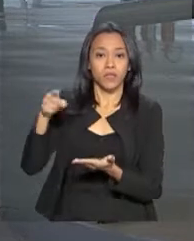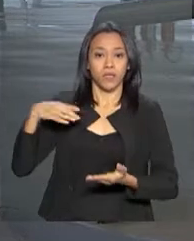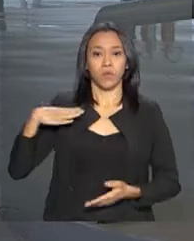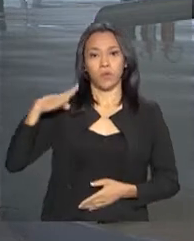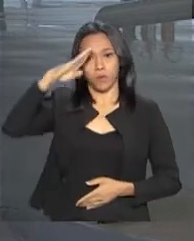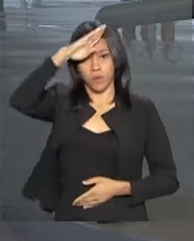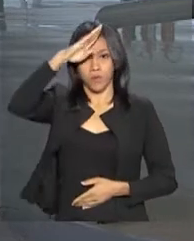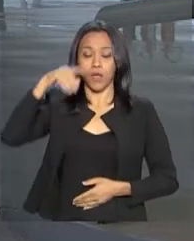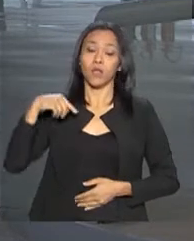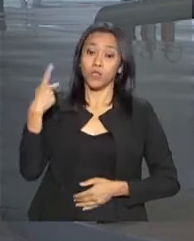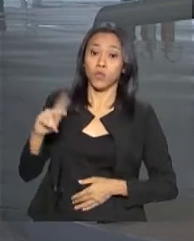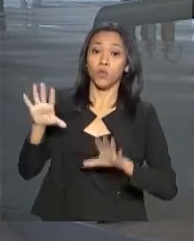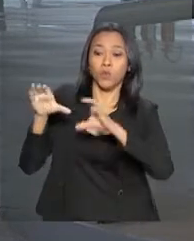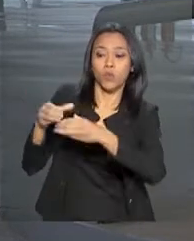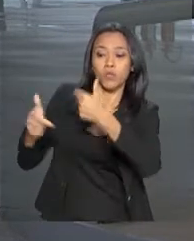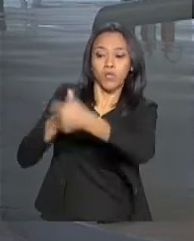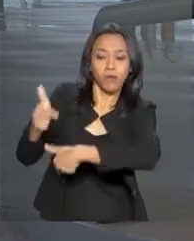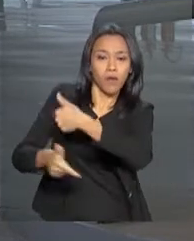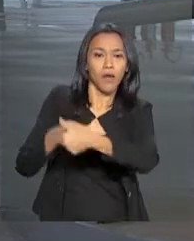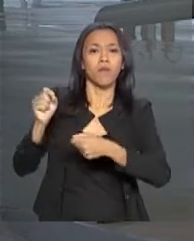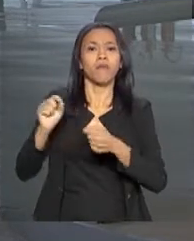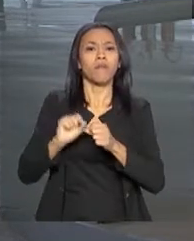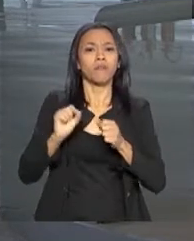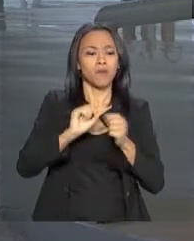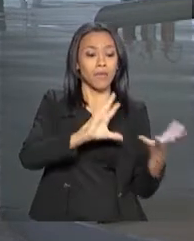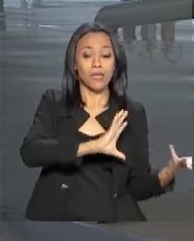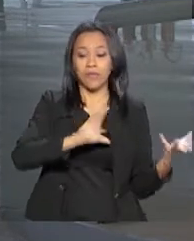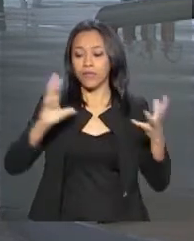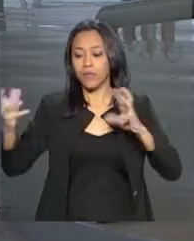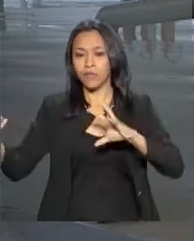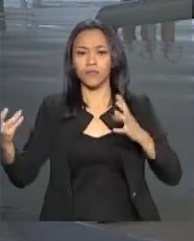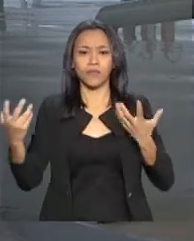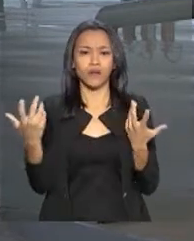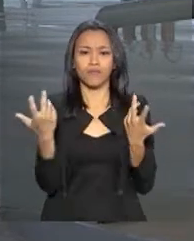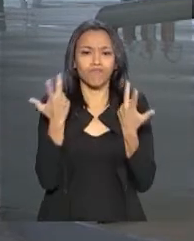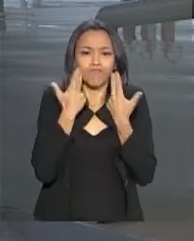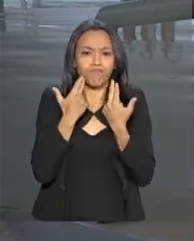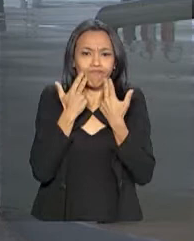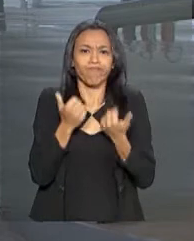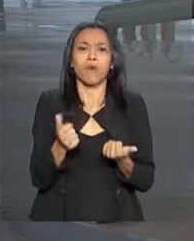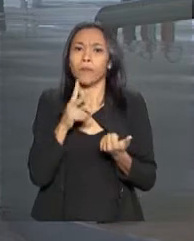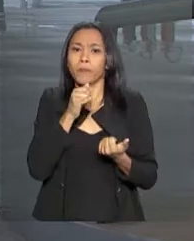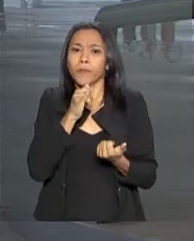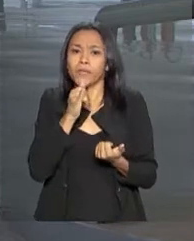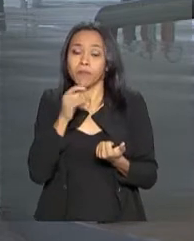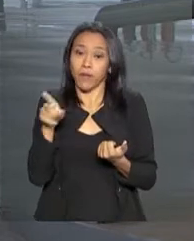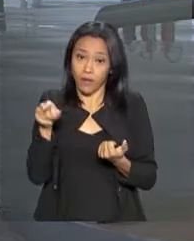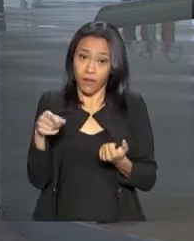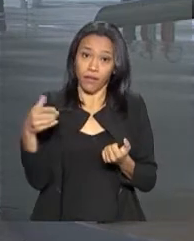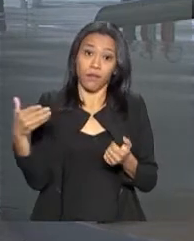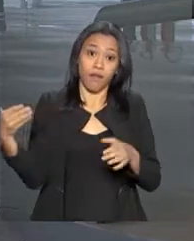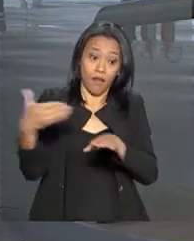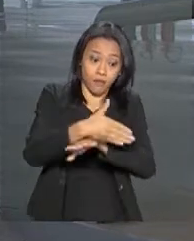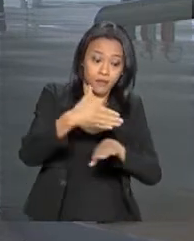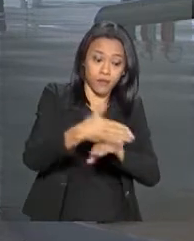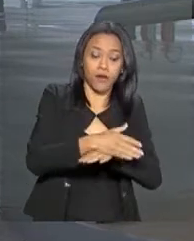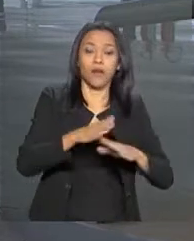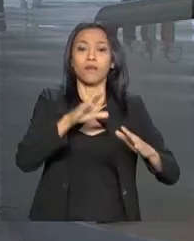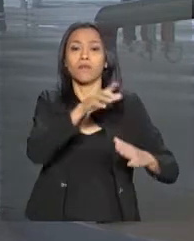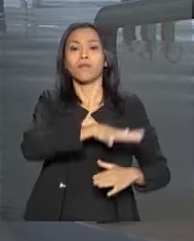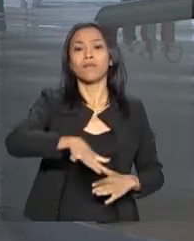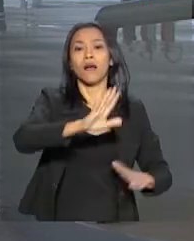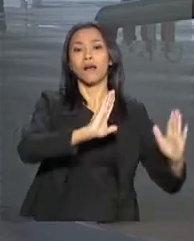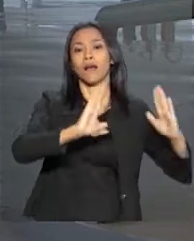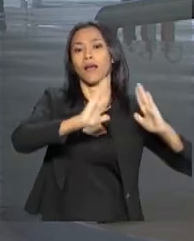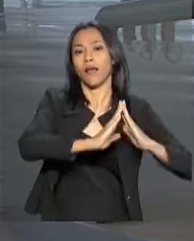condições para que seja feita uma transição tranquila ele vai dar acesso por exemplo à granja do torto que é uma das